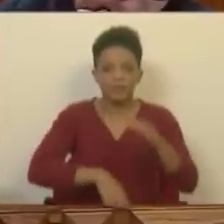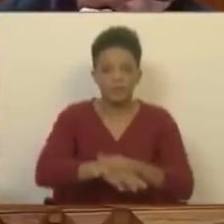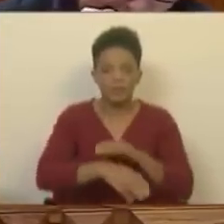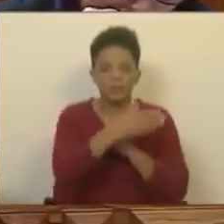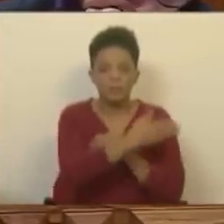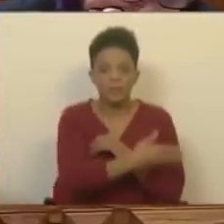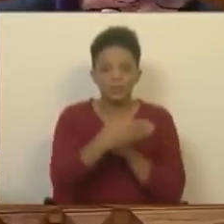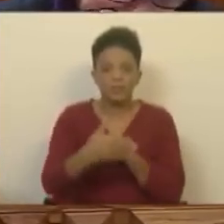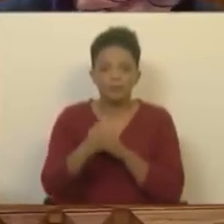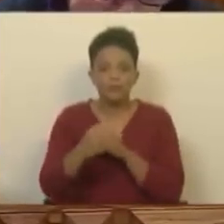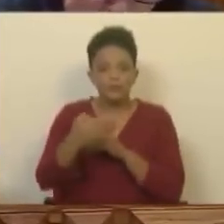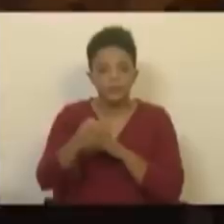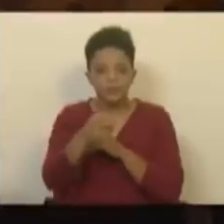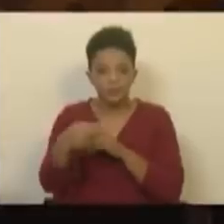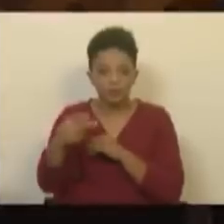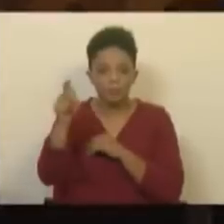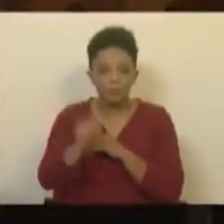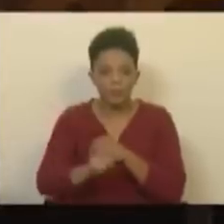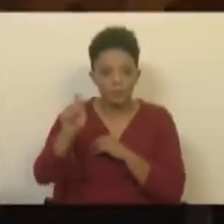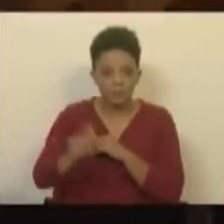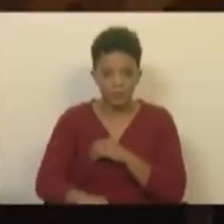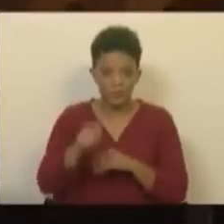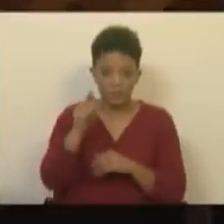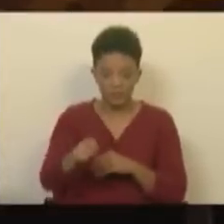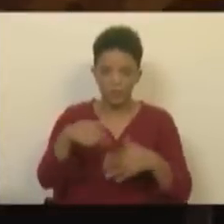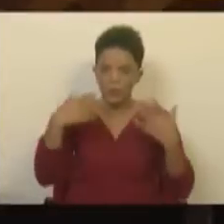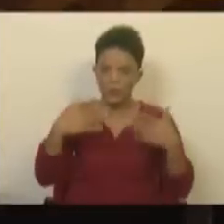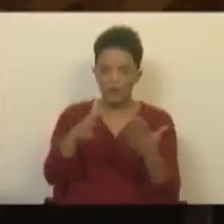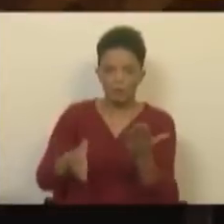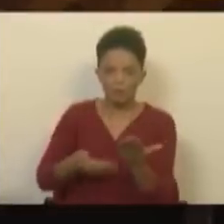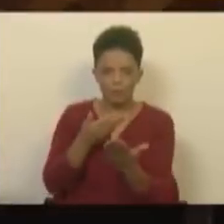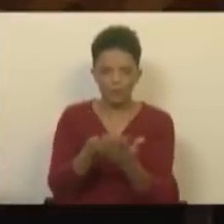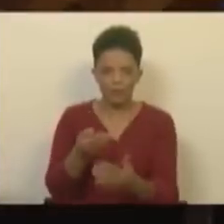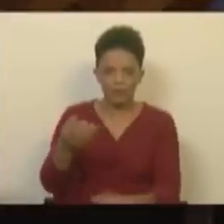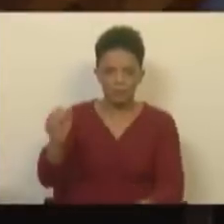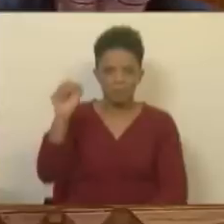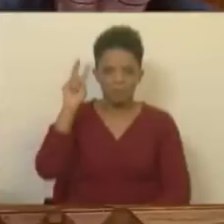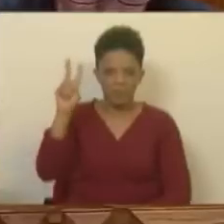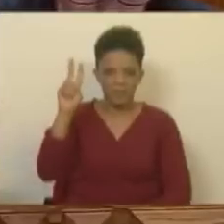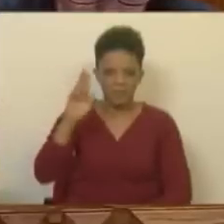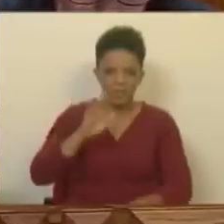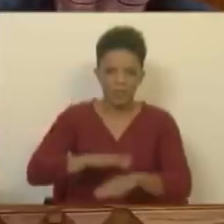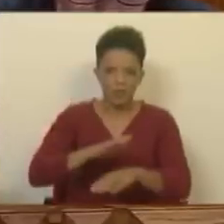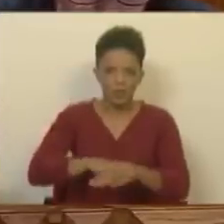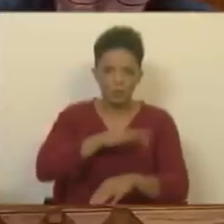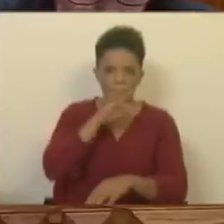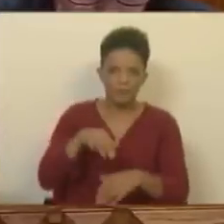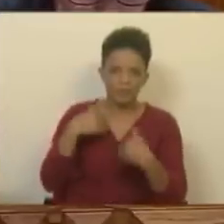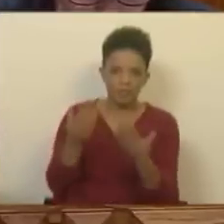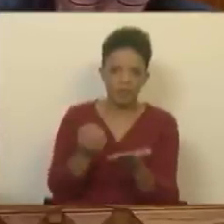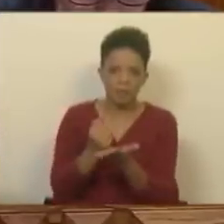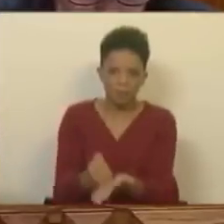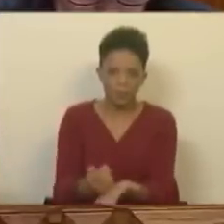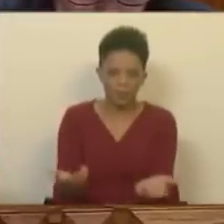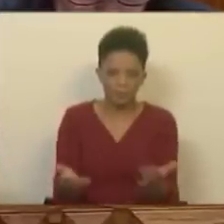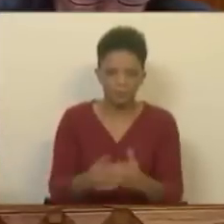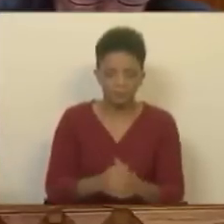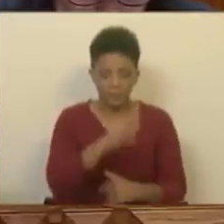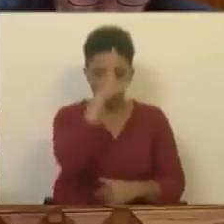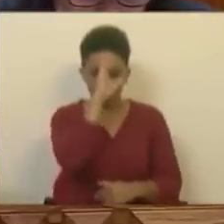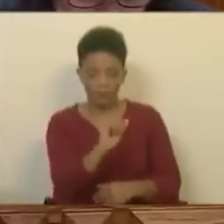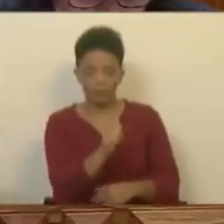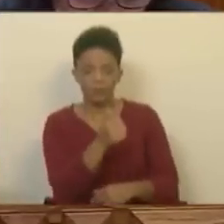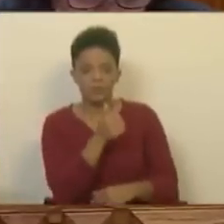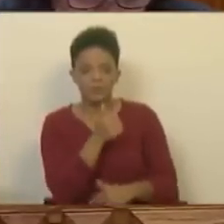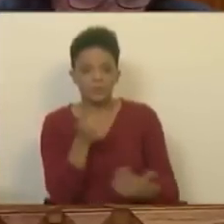1107 esta era a Grande proposta do PSD para responder às famílias O que é que o